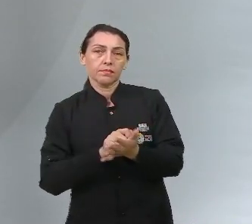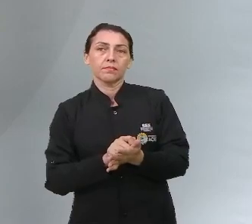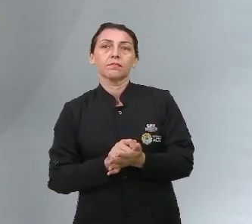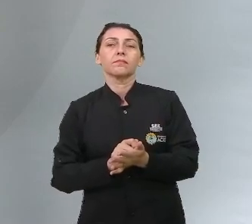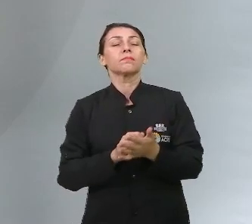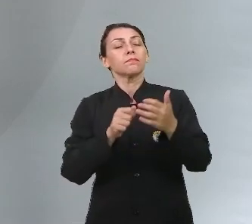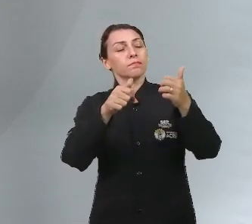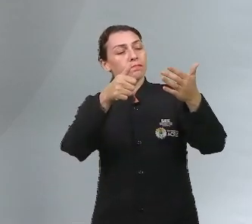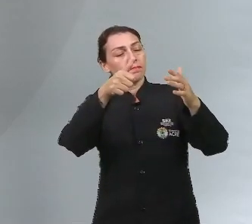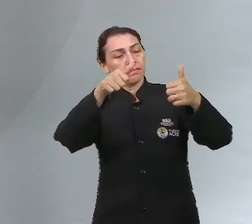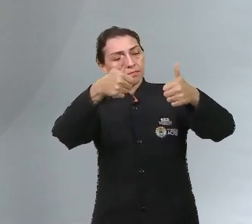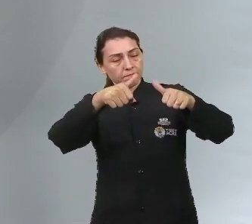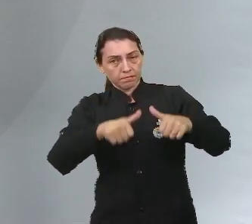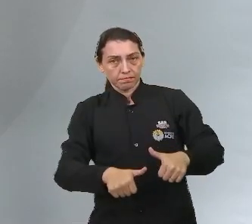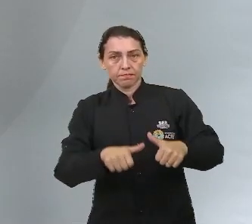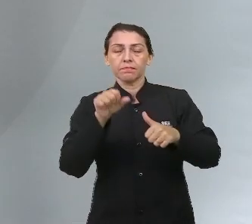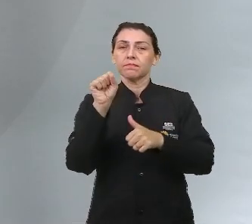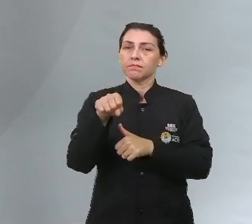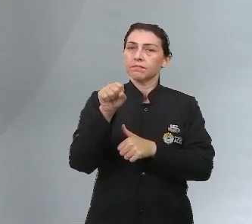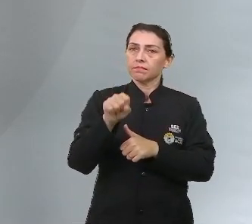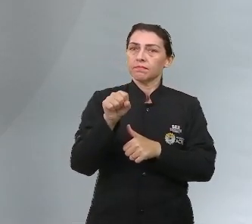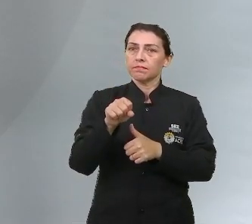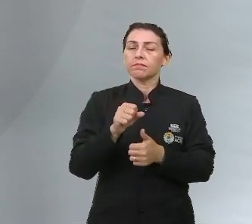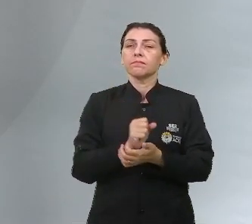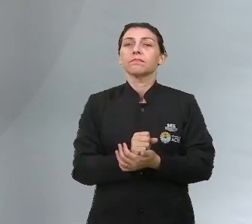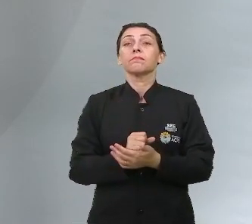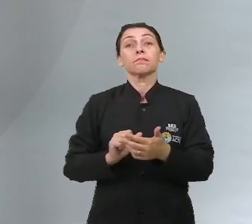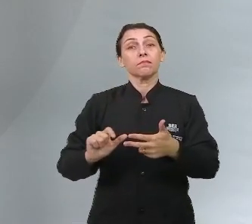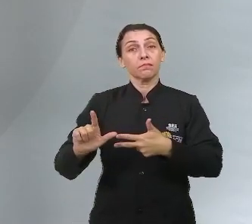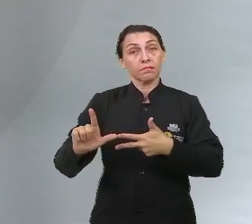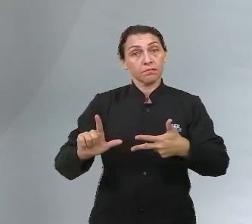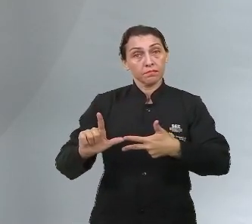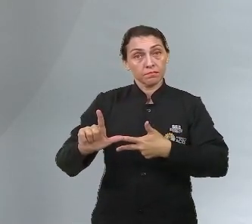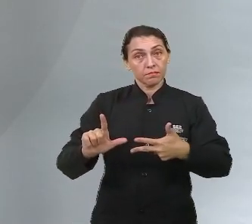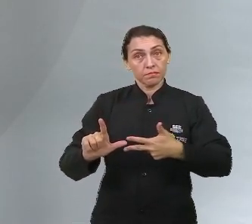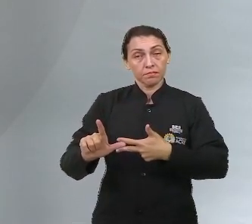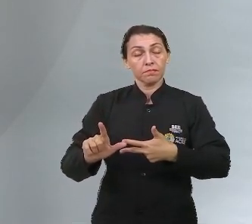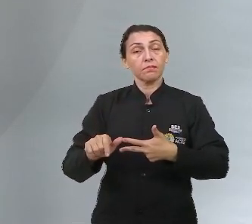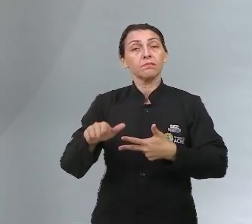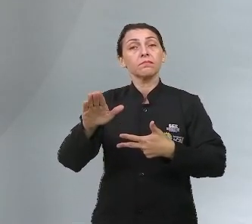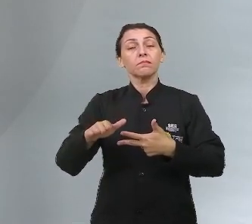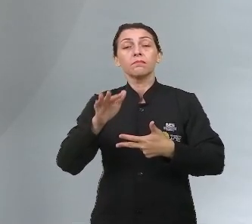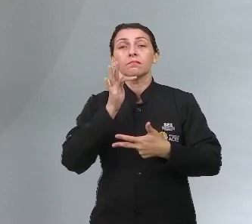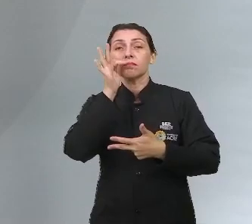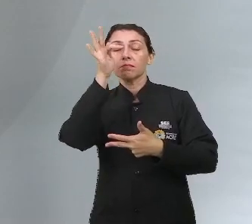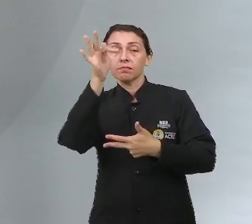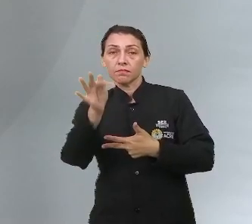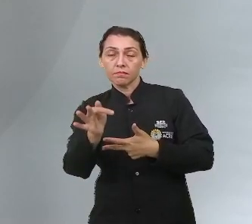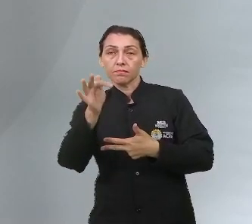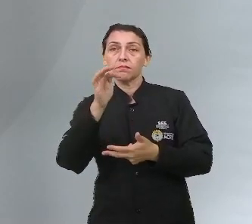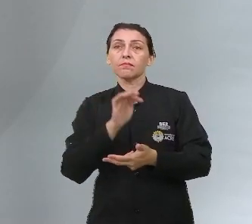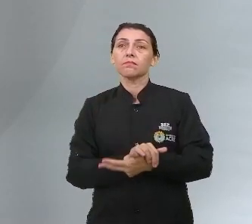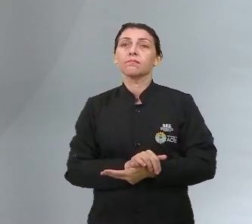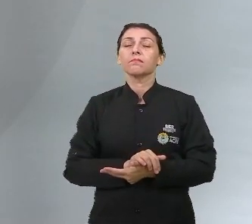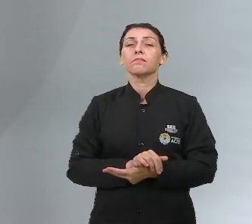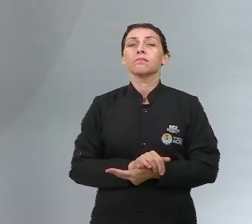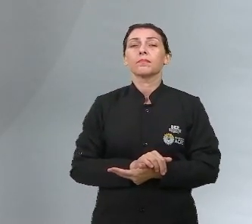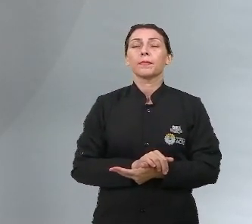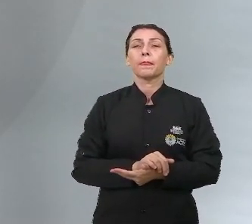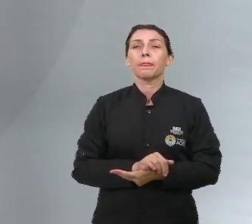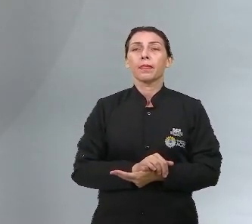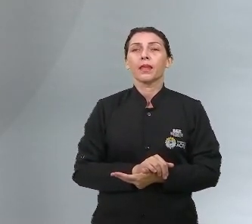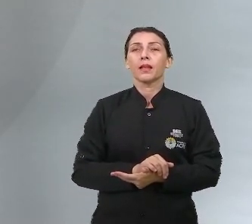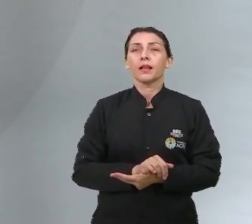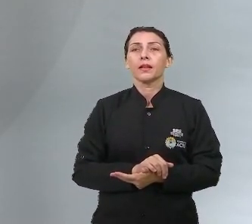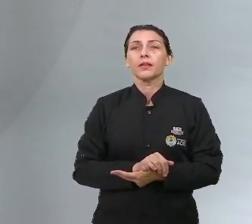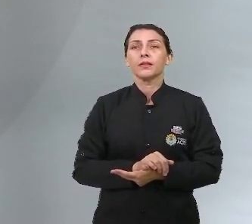são analisadas pelo Poder Legislativo, e quem sabe aí pelo Poder depois de passar pelo